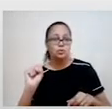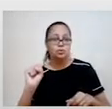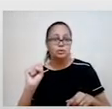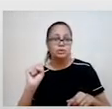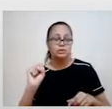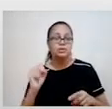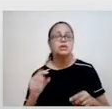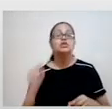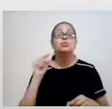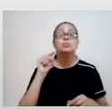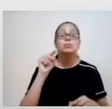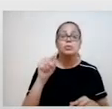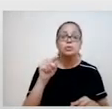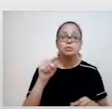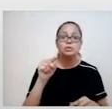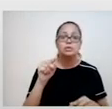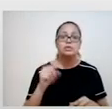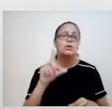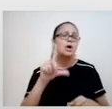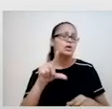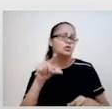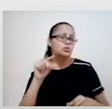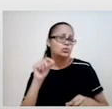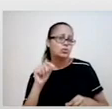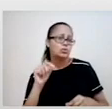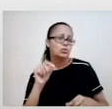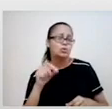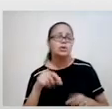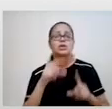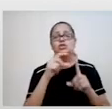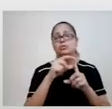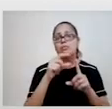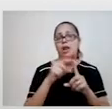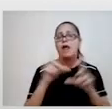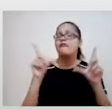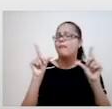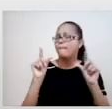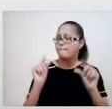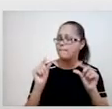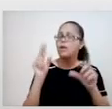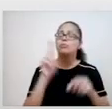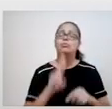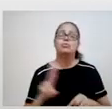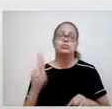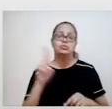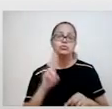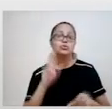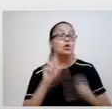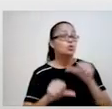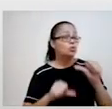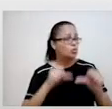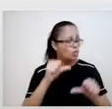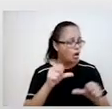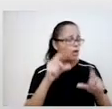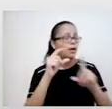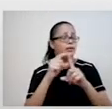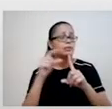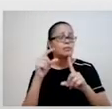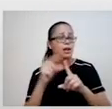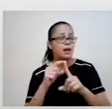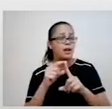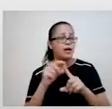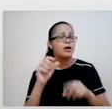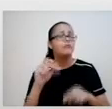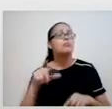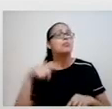pontuação, tá? A escolha de palavras menos usuais, então não fique repetindo palavras, troque as palavras por uma outra do mesmo